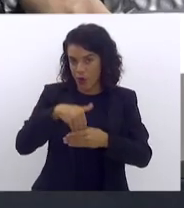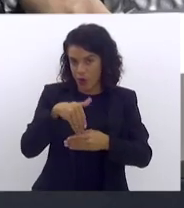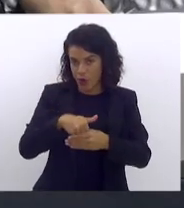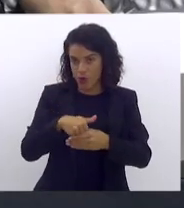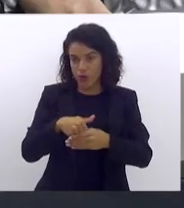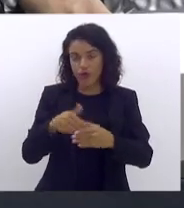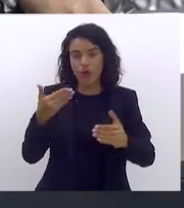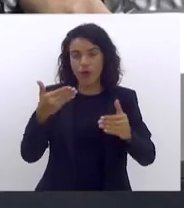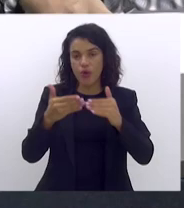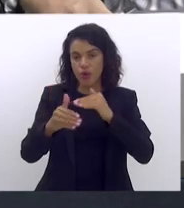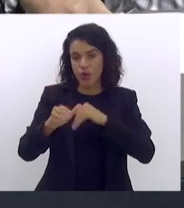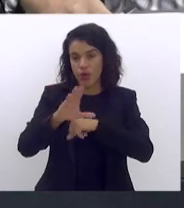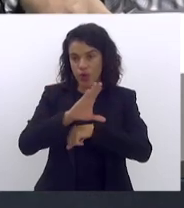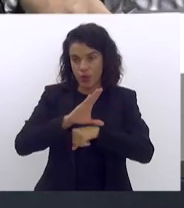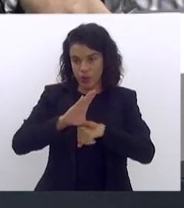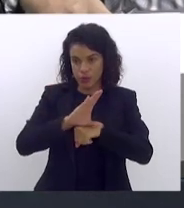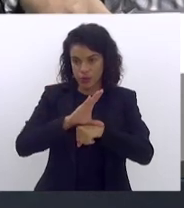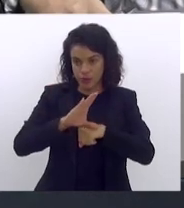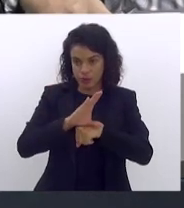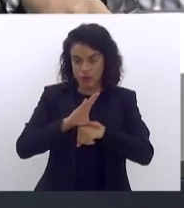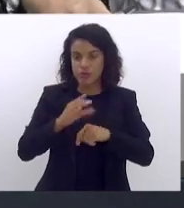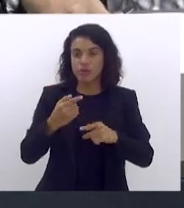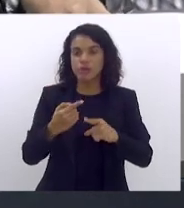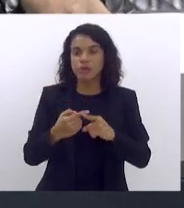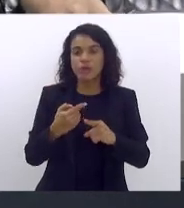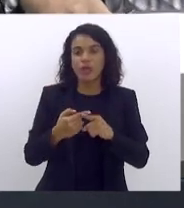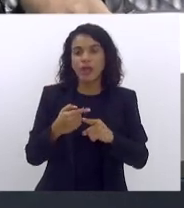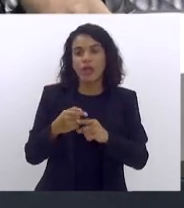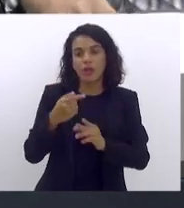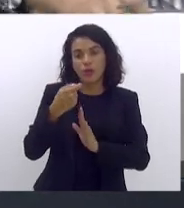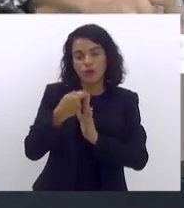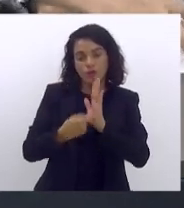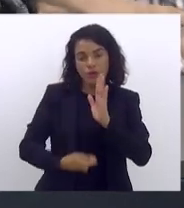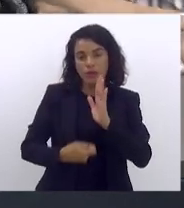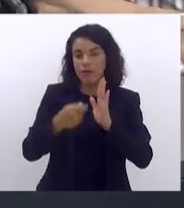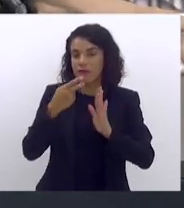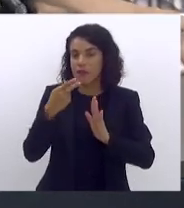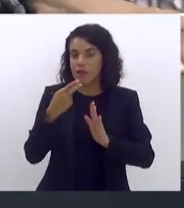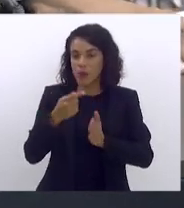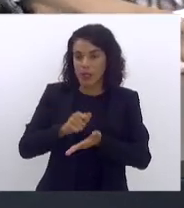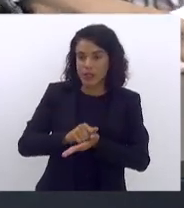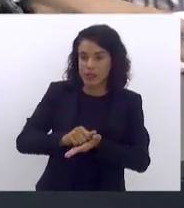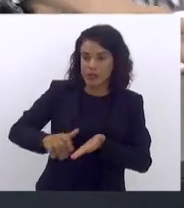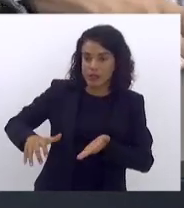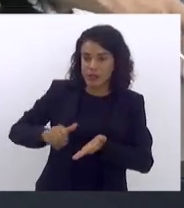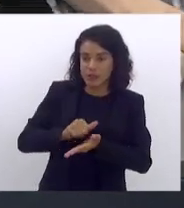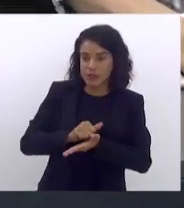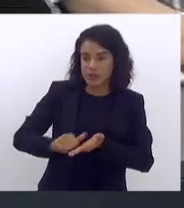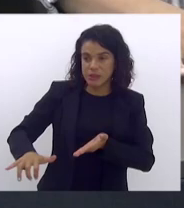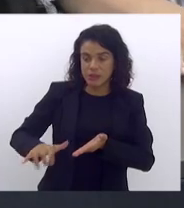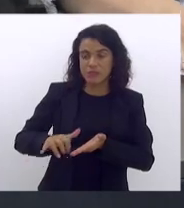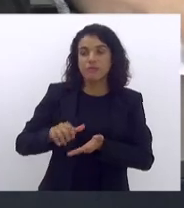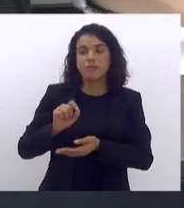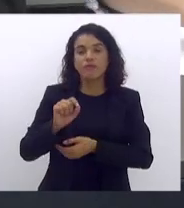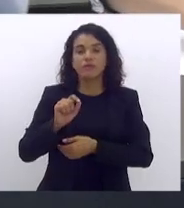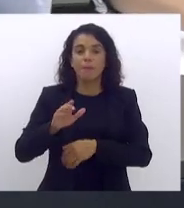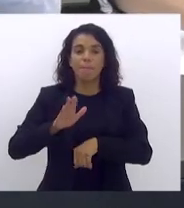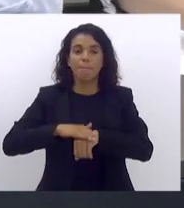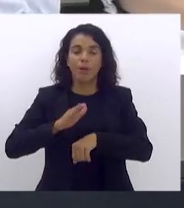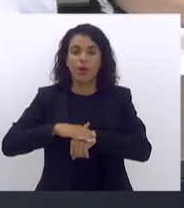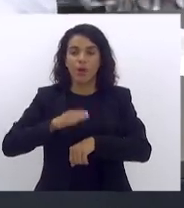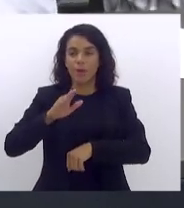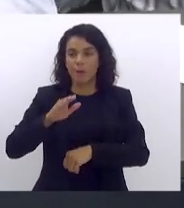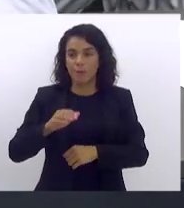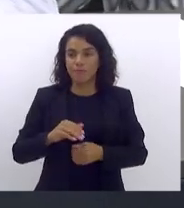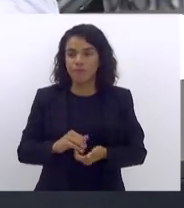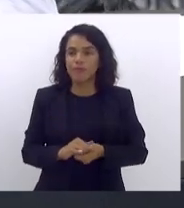pela inconstitucionalidade, porque ela está dizendo que as despesas serão dotações próprias. Deputado